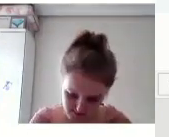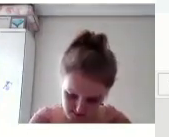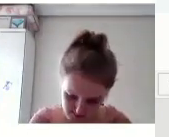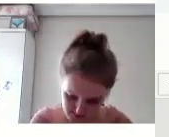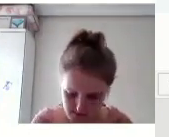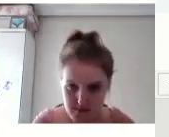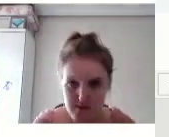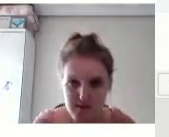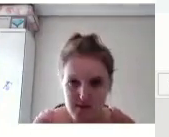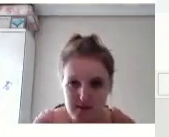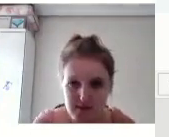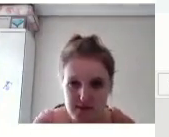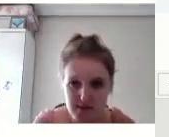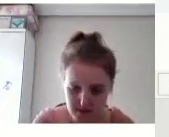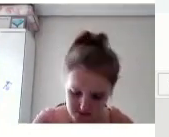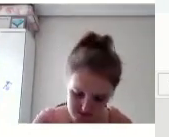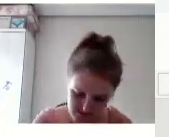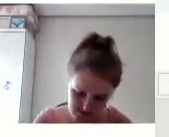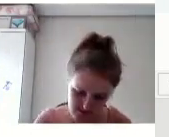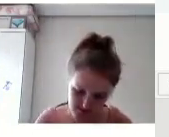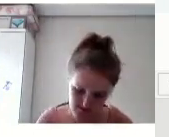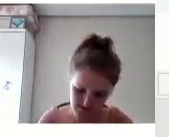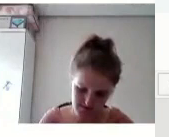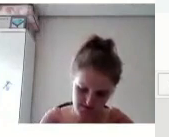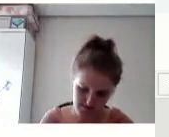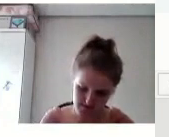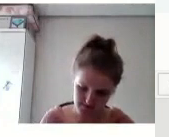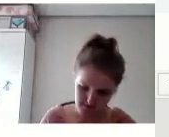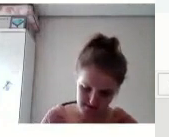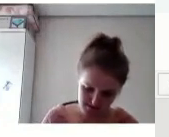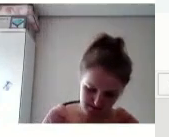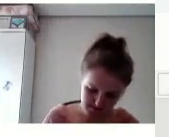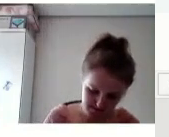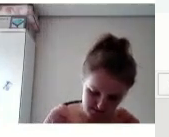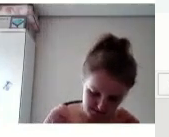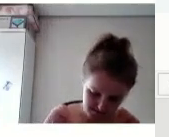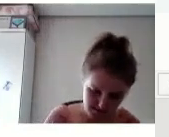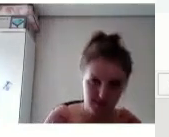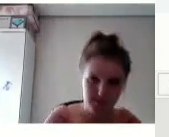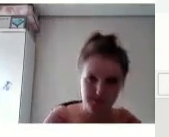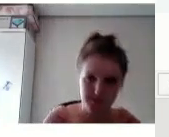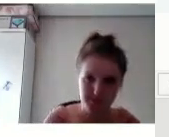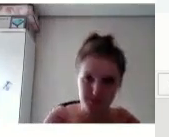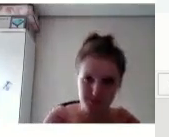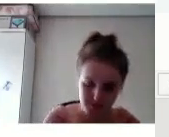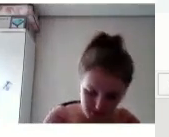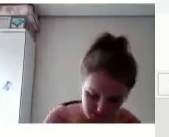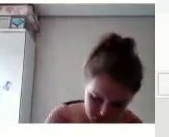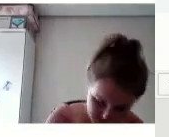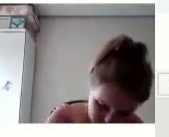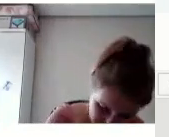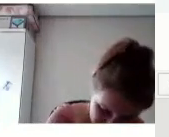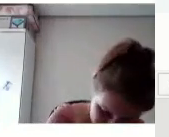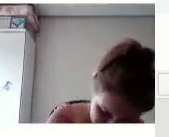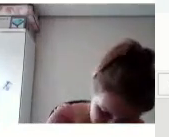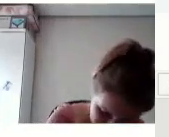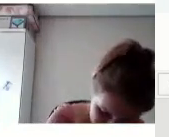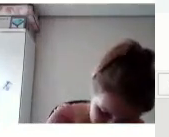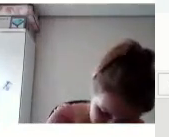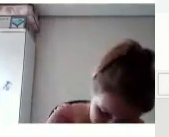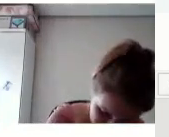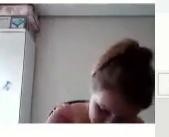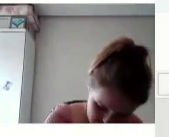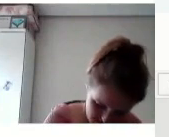precisa construir um formalismo hamiltoniano, né? A gente quer fazer, quando a gente for